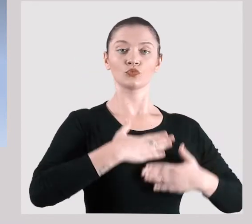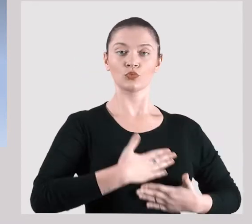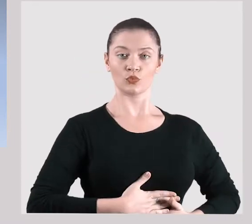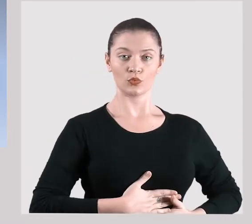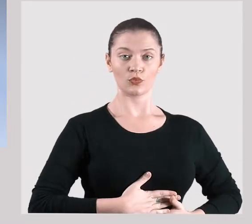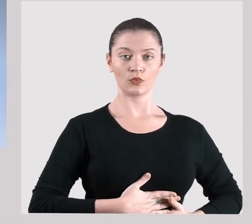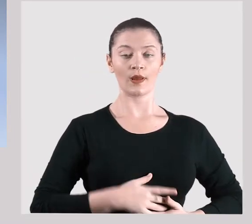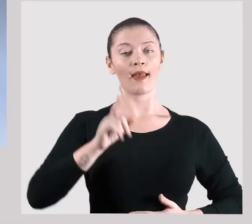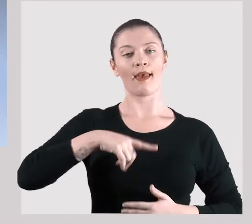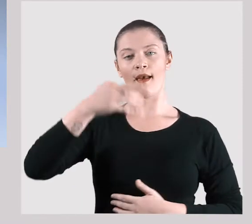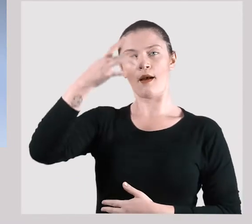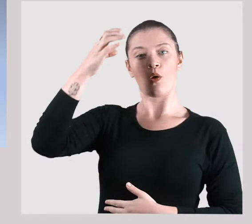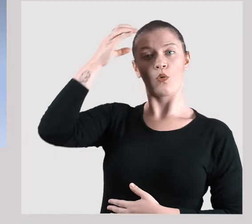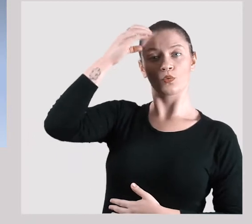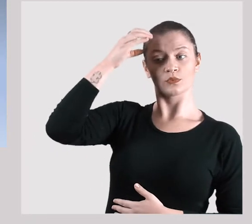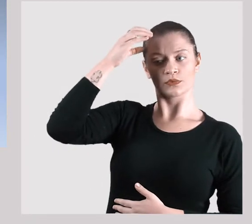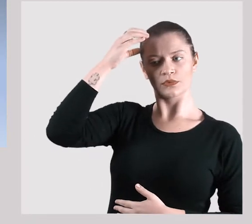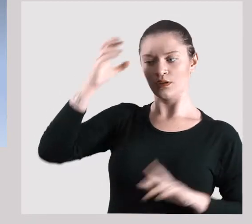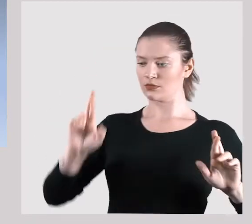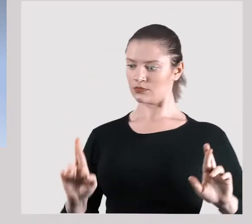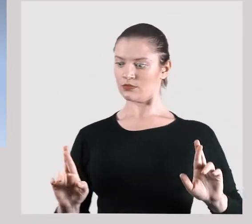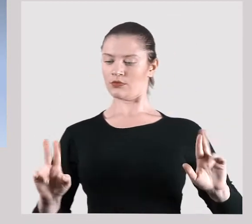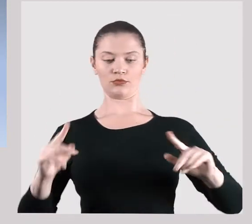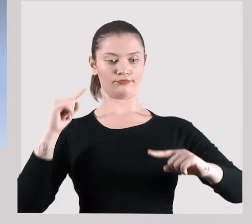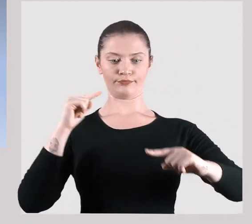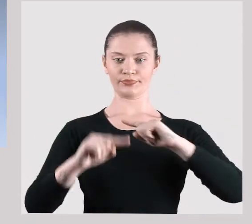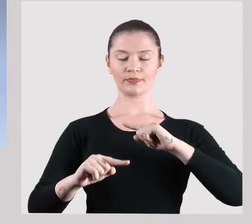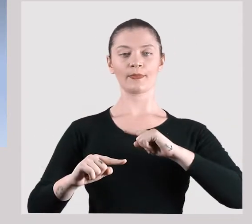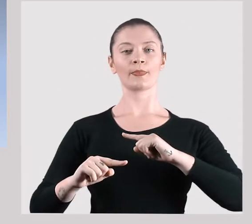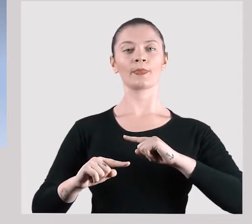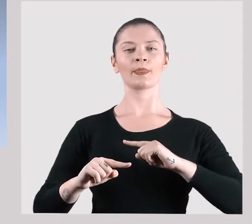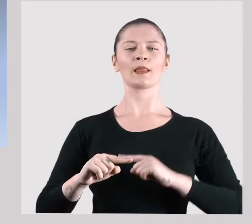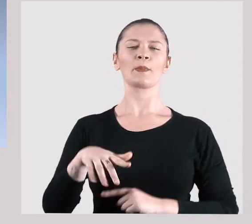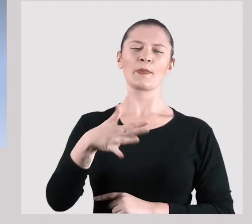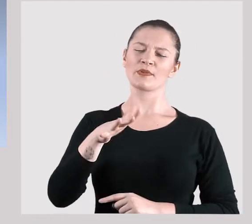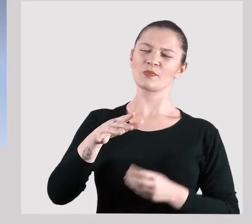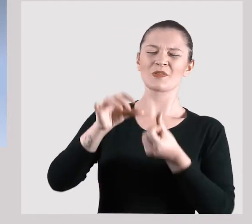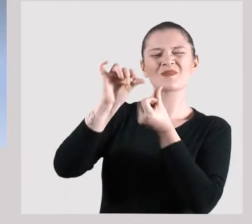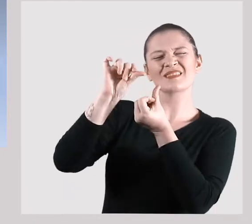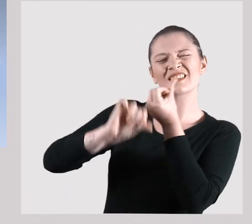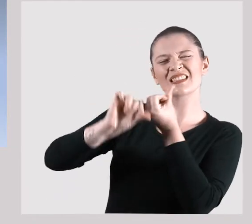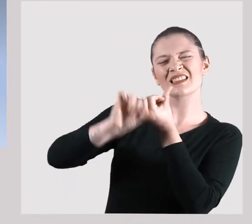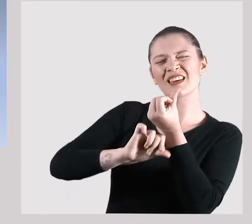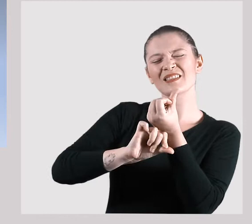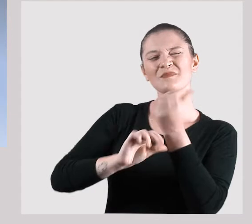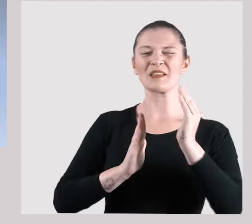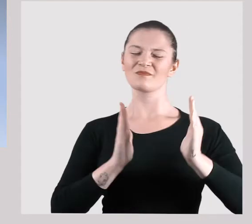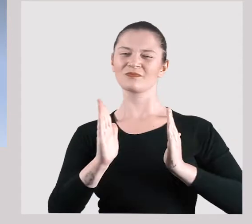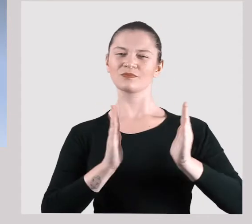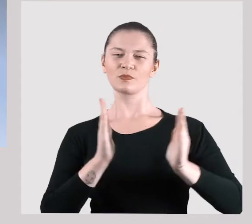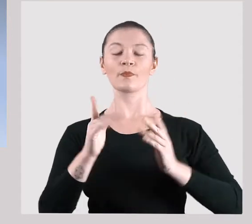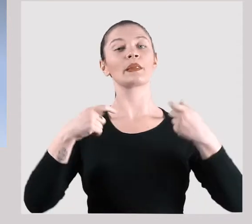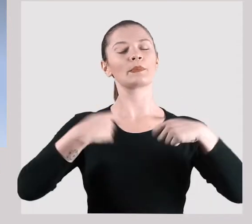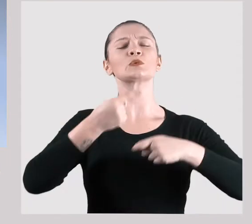gênero dissociada do sexo. Tem que ter duração de pelo menos 6 meses. Tem que ter um forte desejo